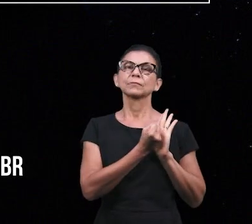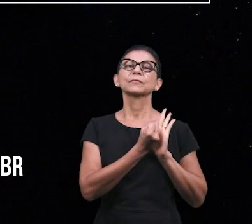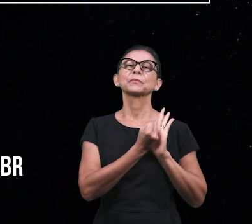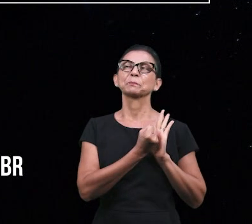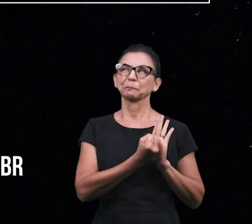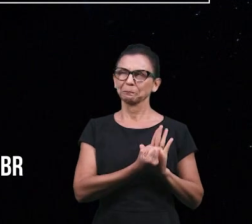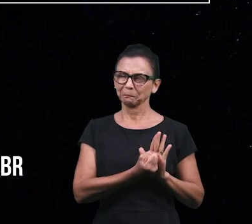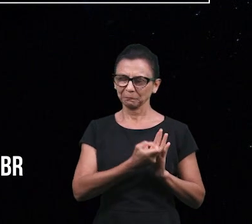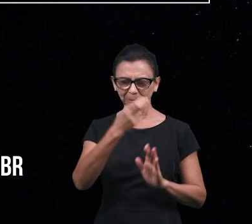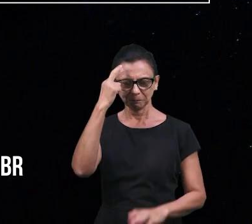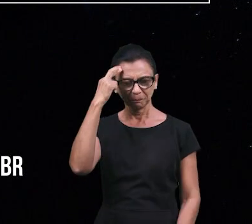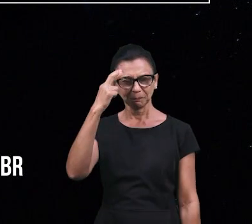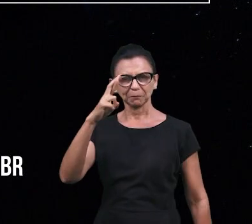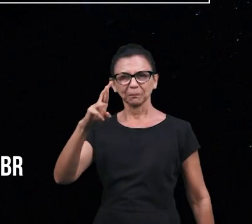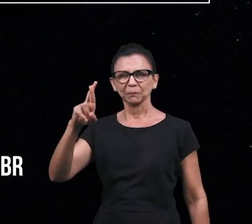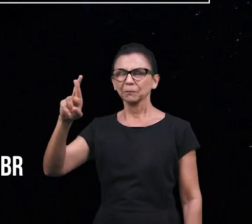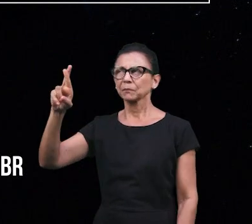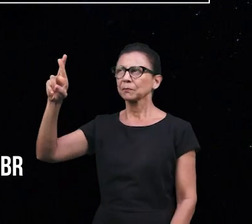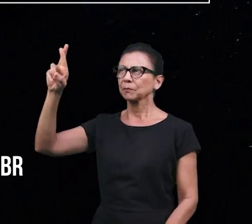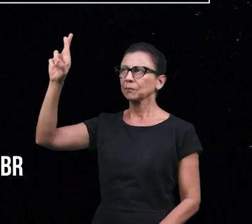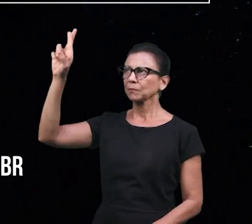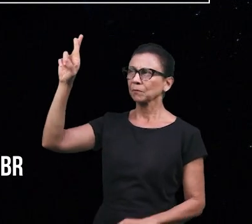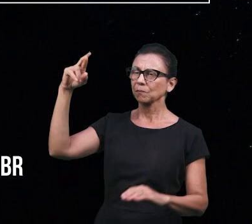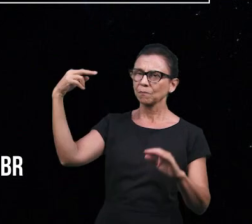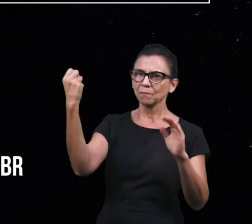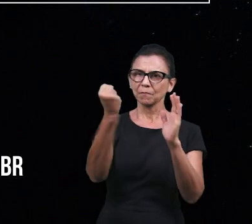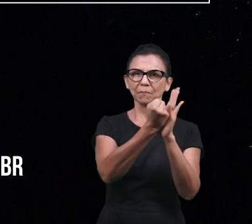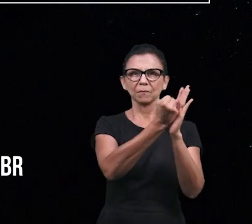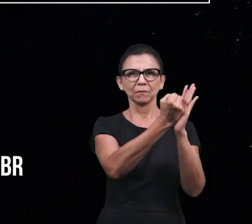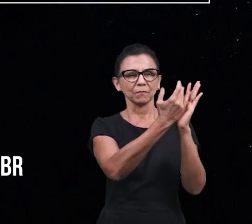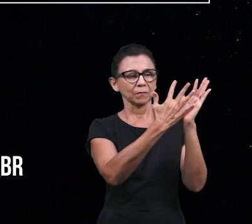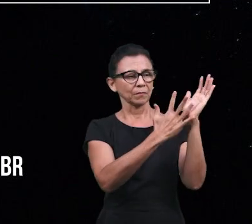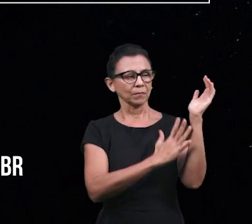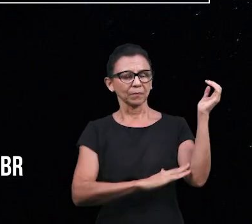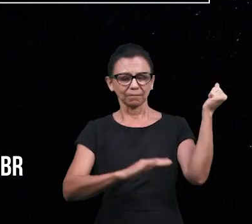teu sangue sobre mim,